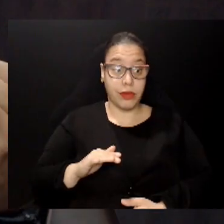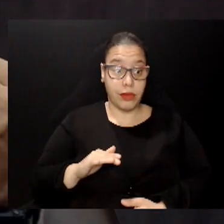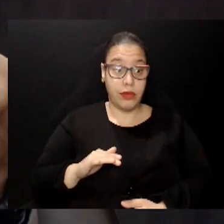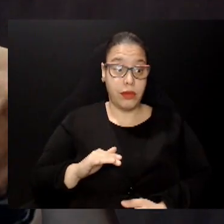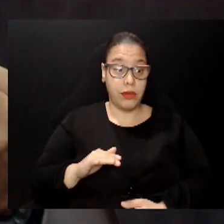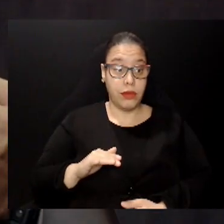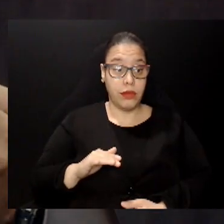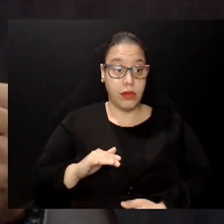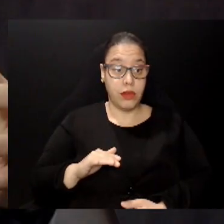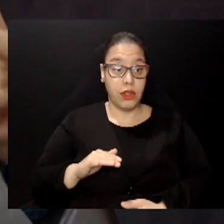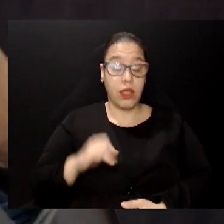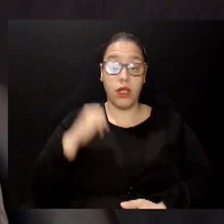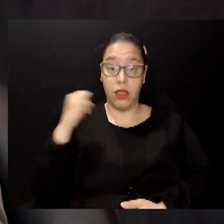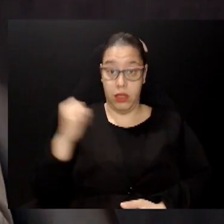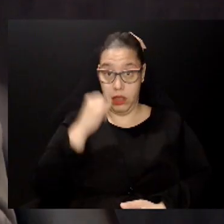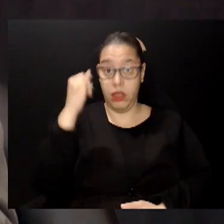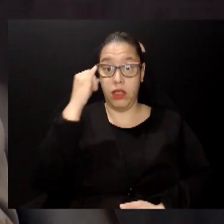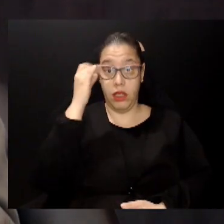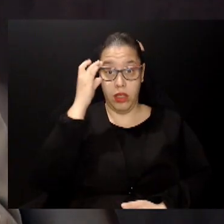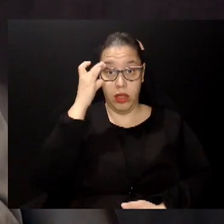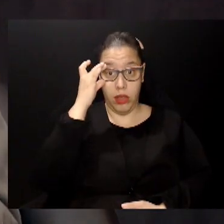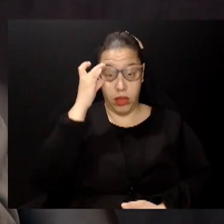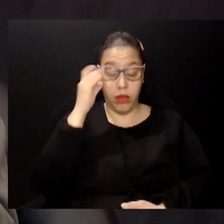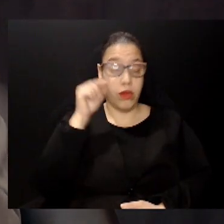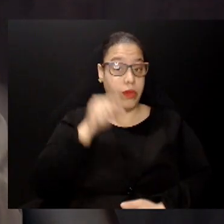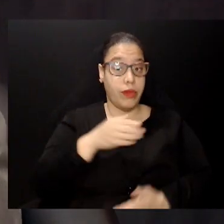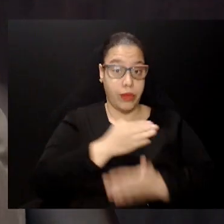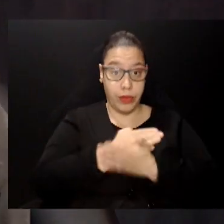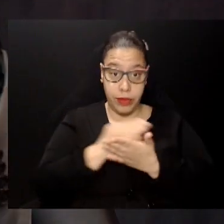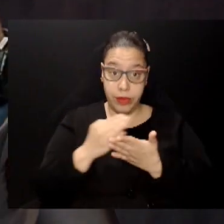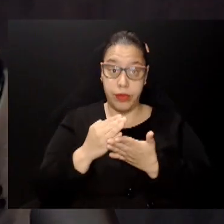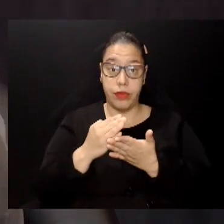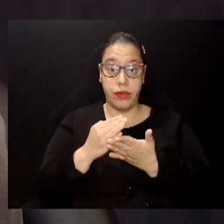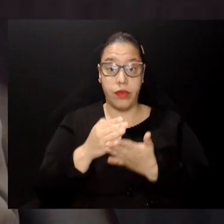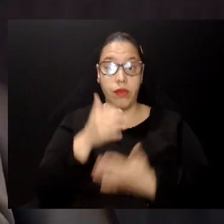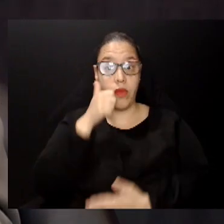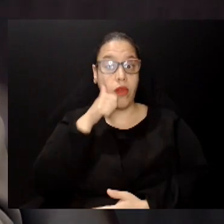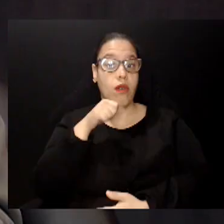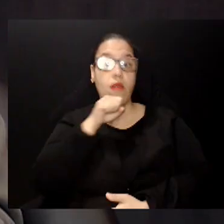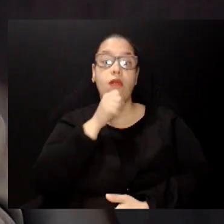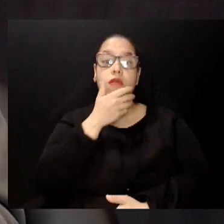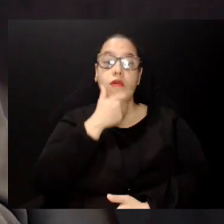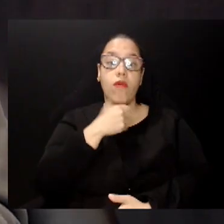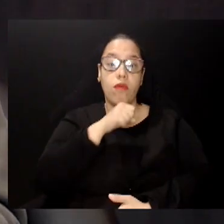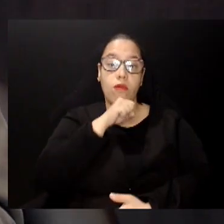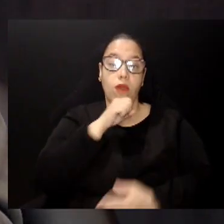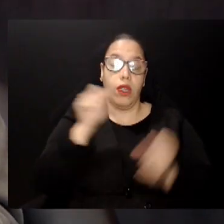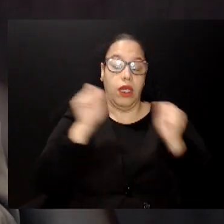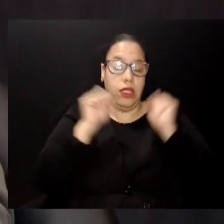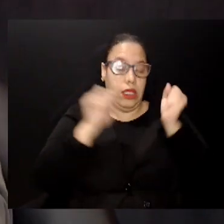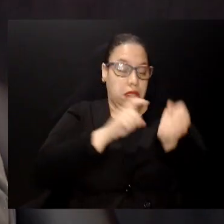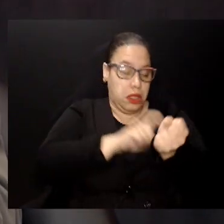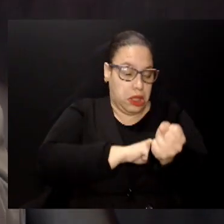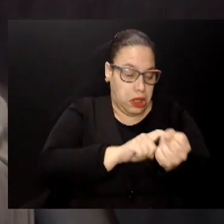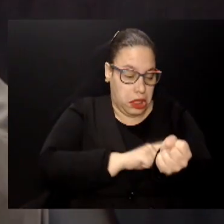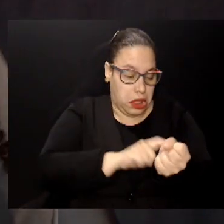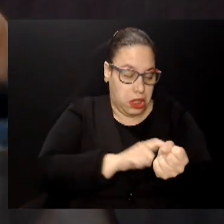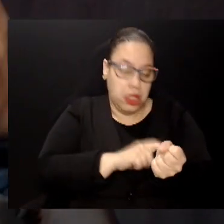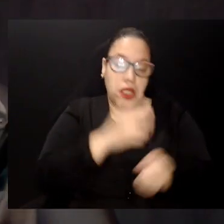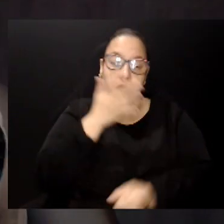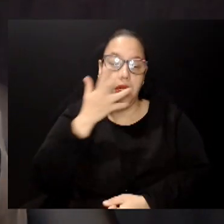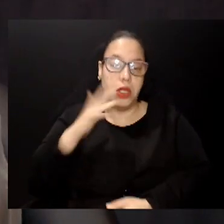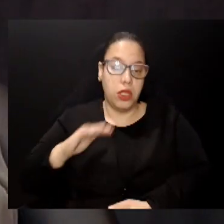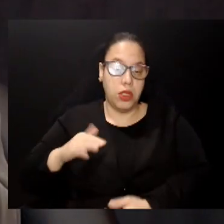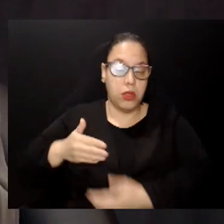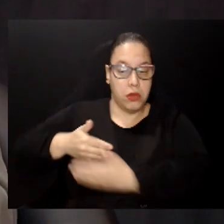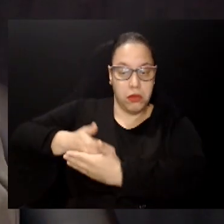ponto-chave para ver se aquele relacionamento vai pra frente ou não, porque ali começa os pais com os nervos à flor da pele, com uma criança pequena, com várias responsabilidades